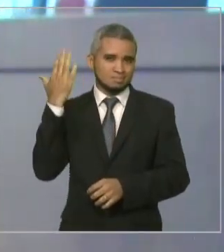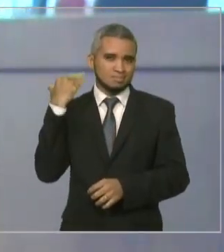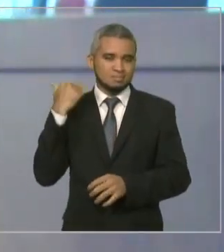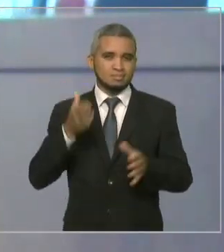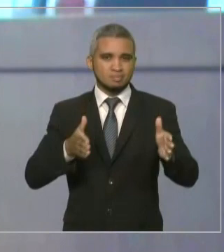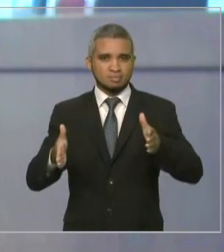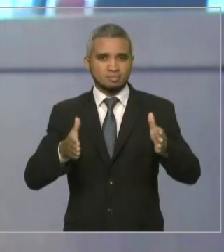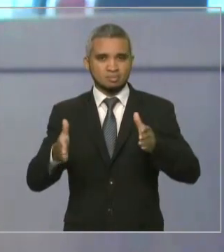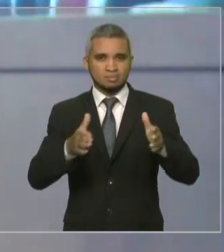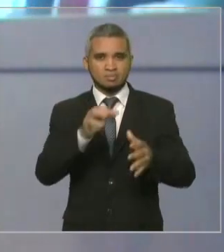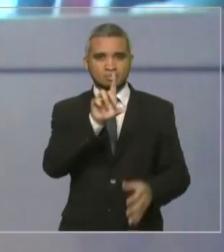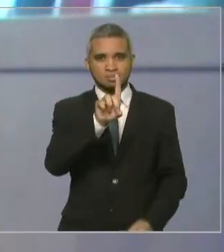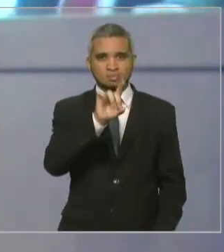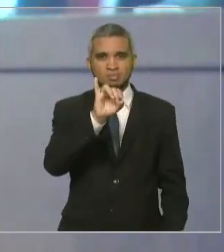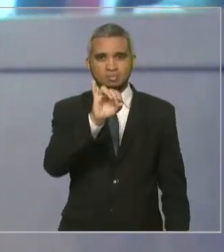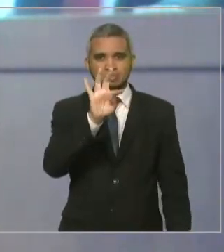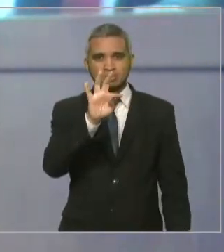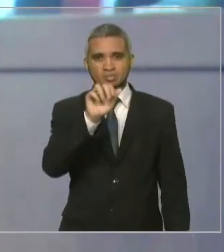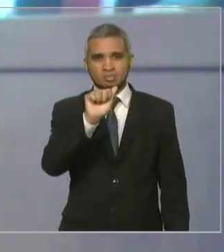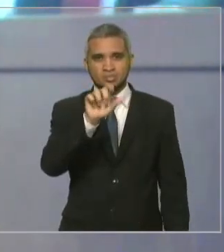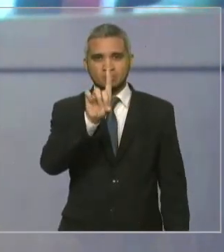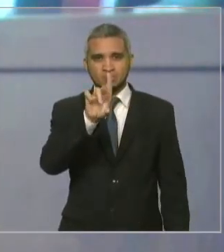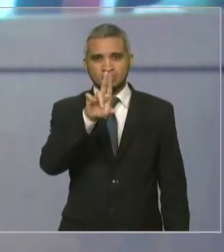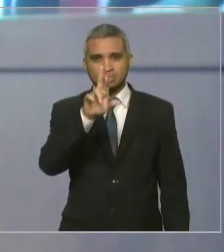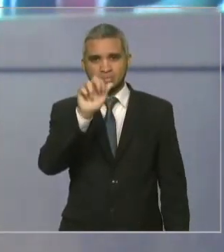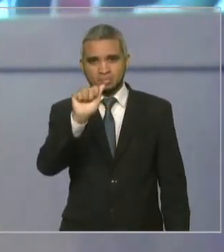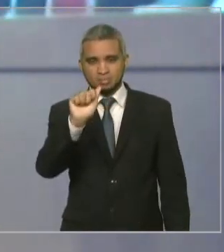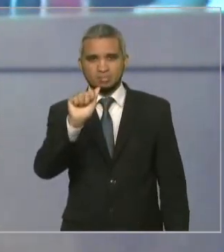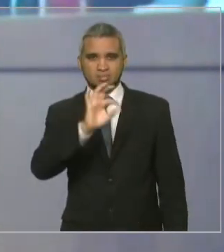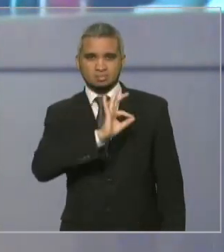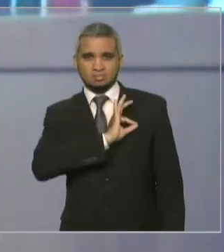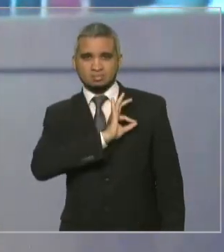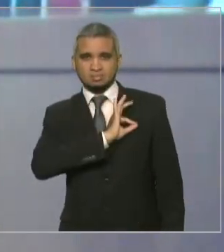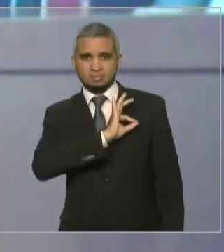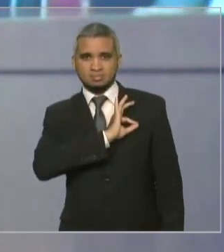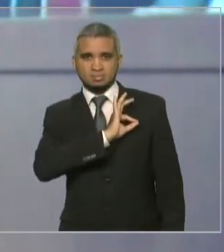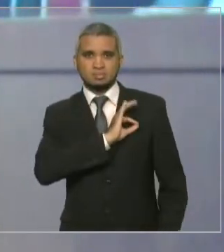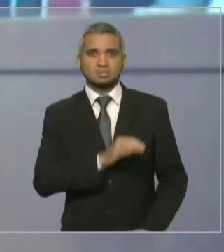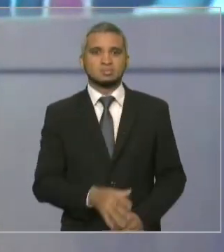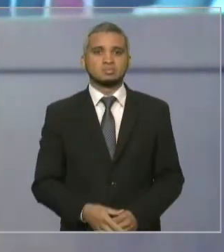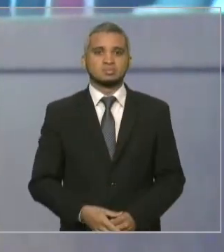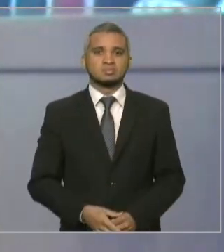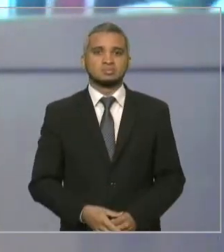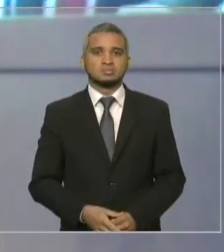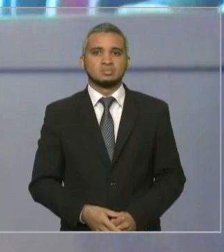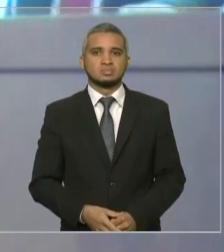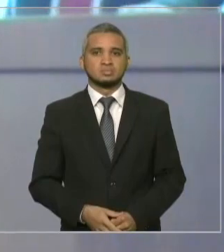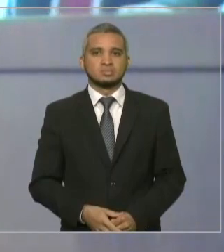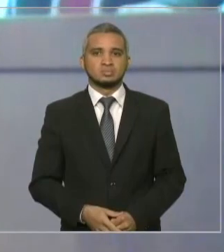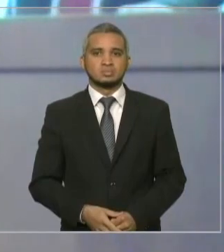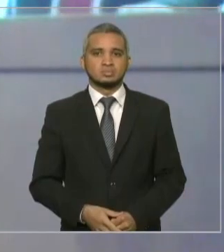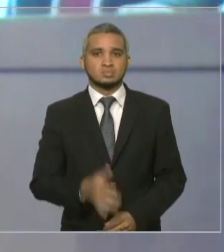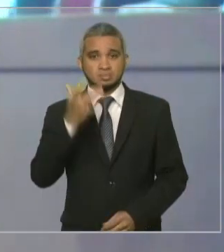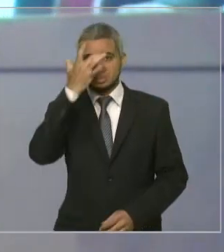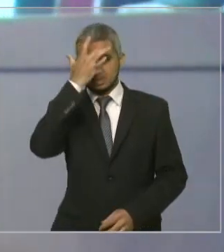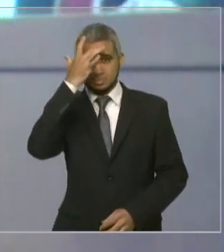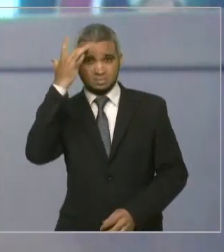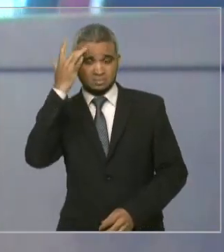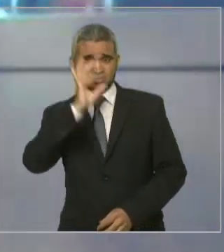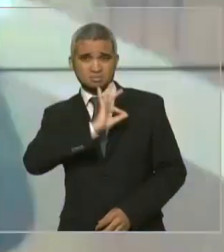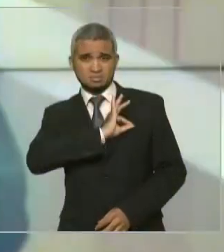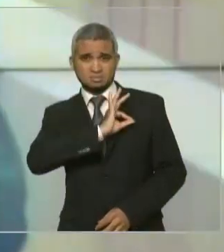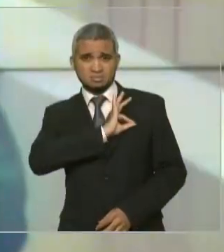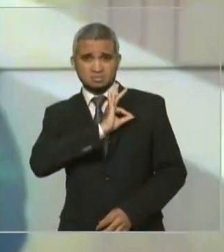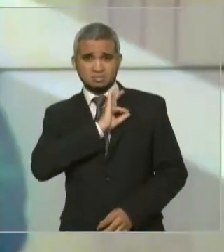ditadura militar. Os militares que estavam nessa casa, de